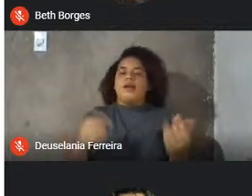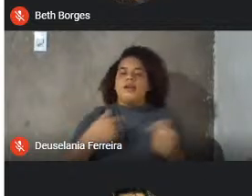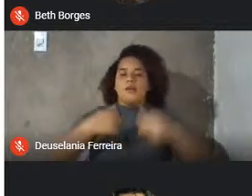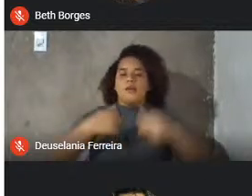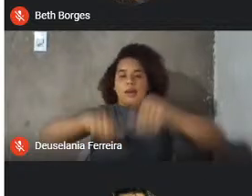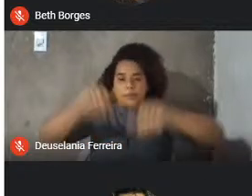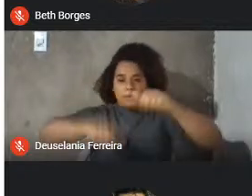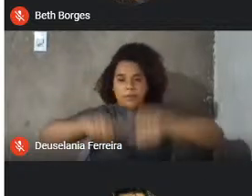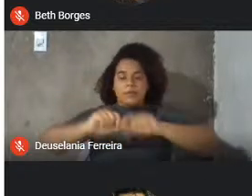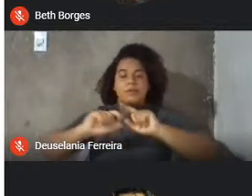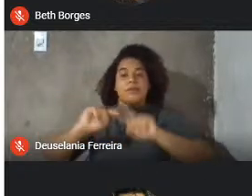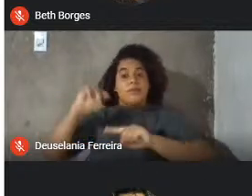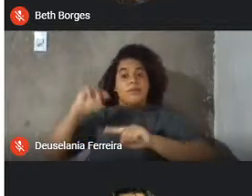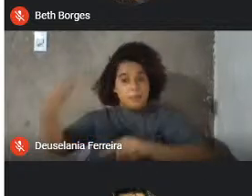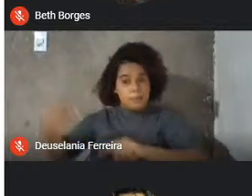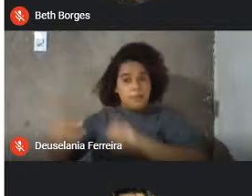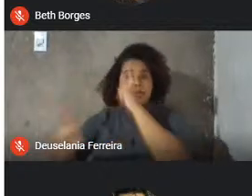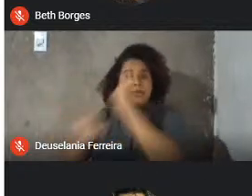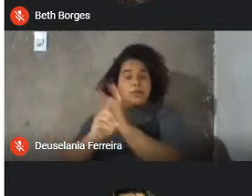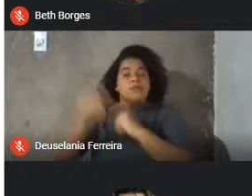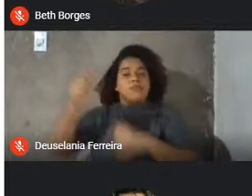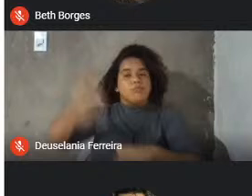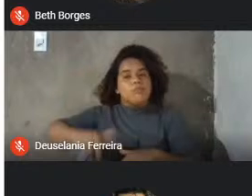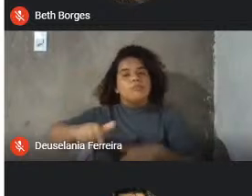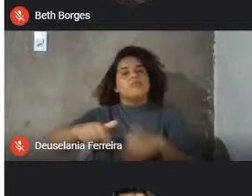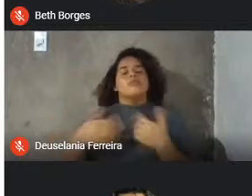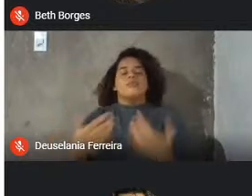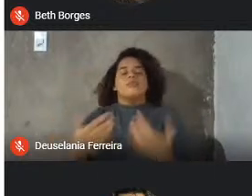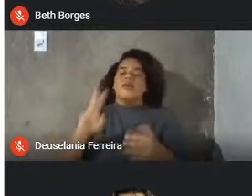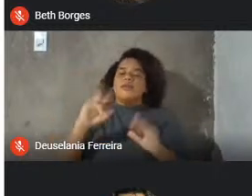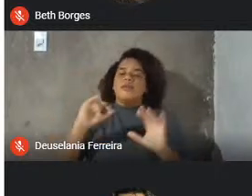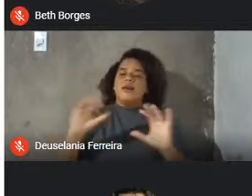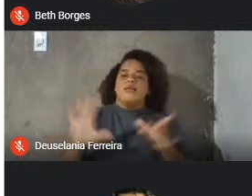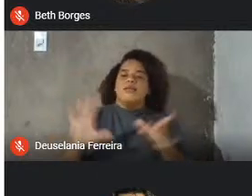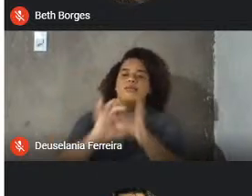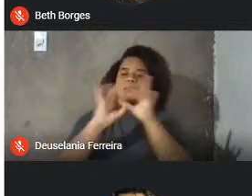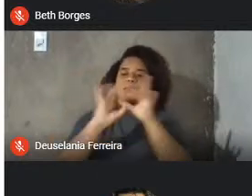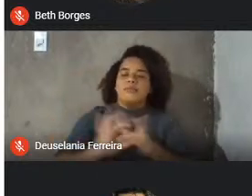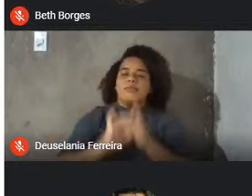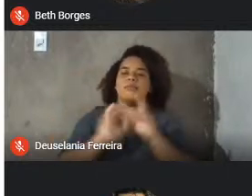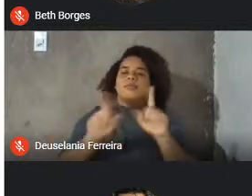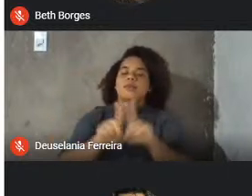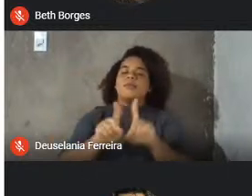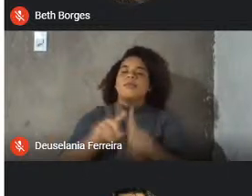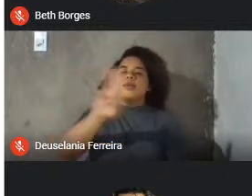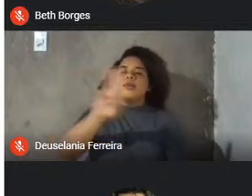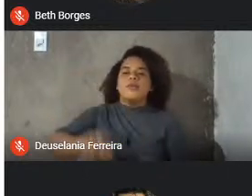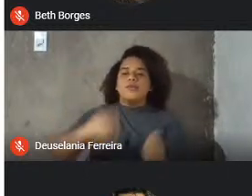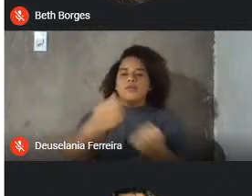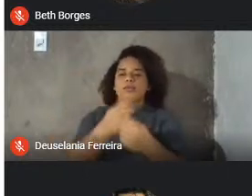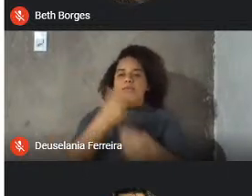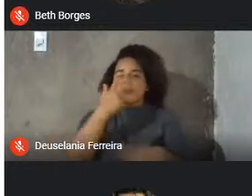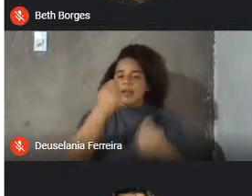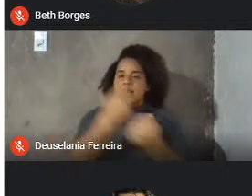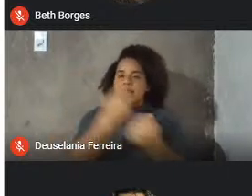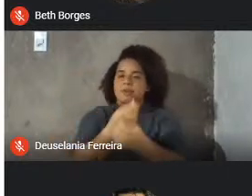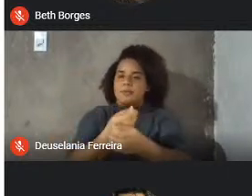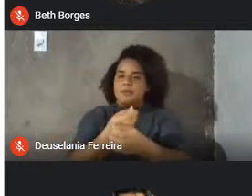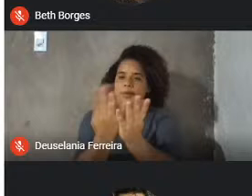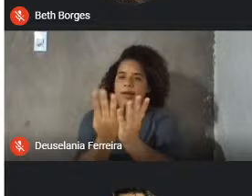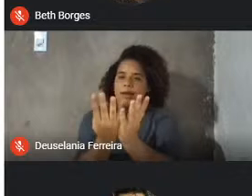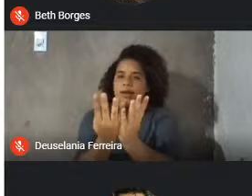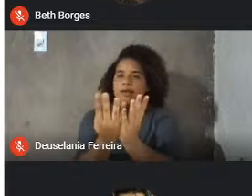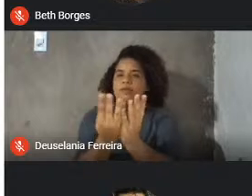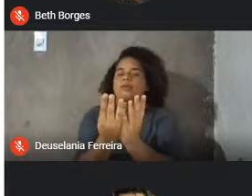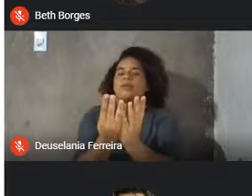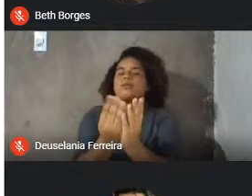para me integrar todos esses conteúdos, tá? E muitas vezes também eu utilizo o baralho de esquemas, que também pode ser muito